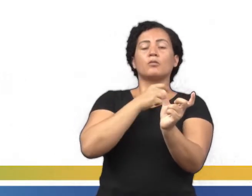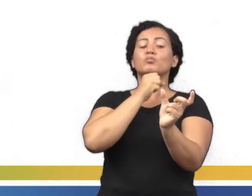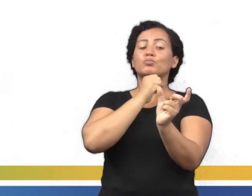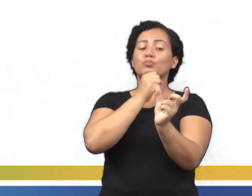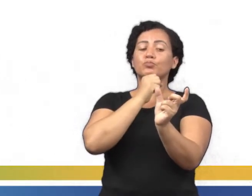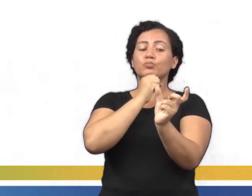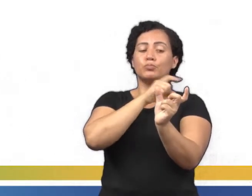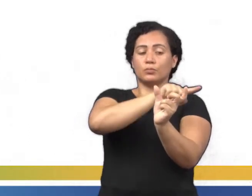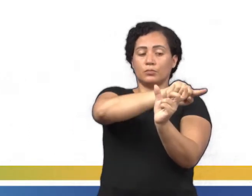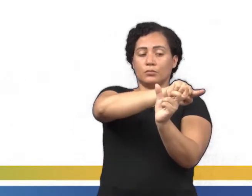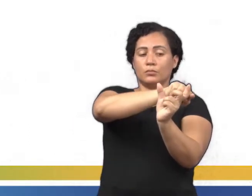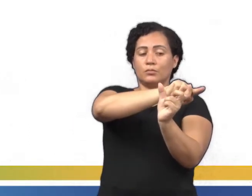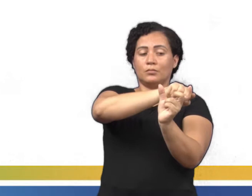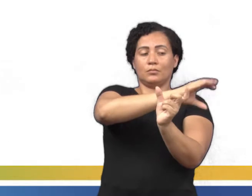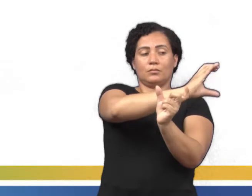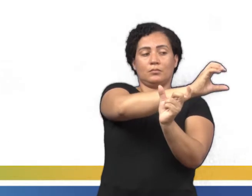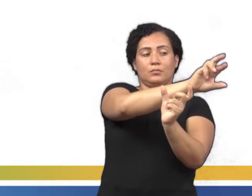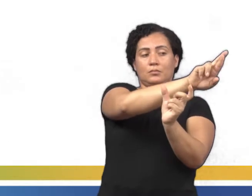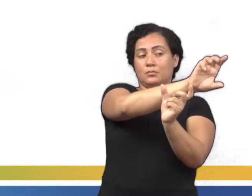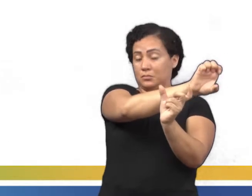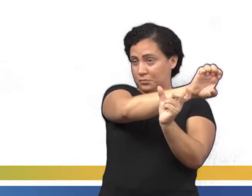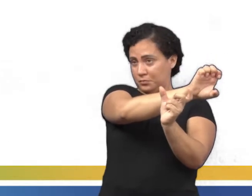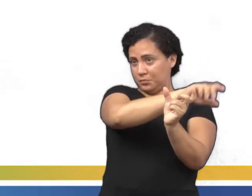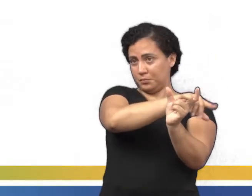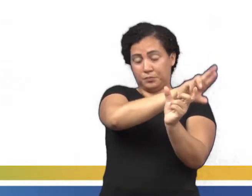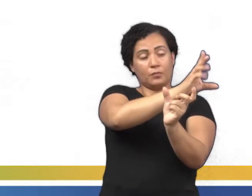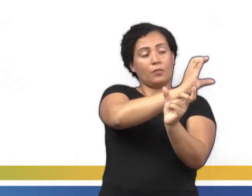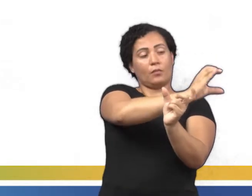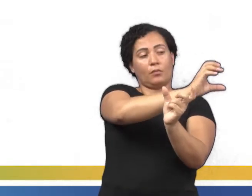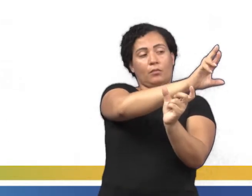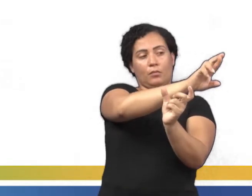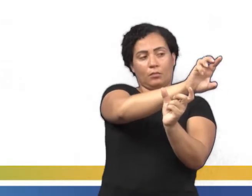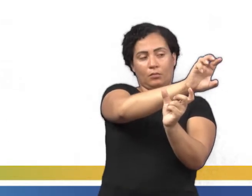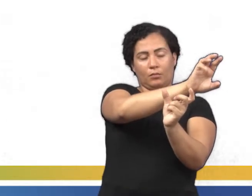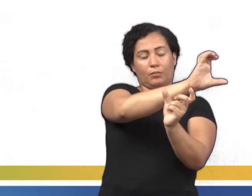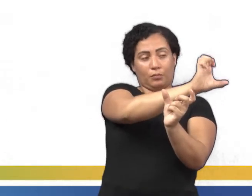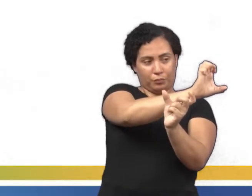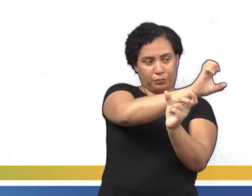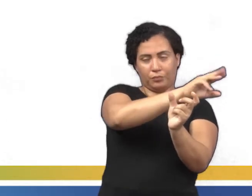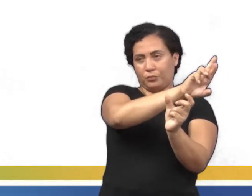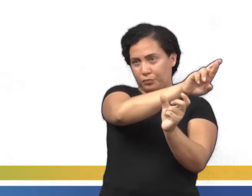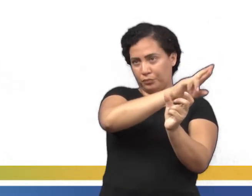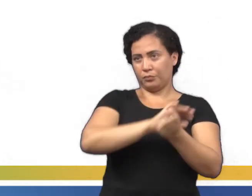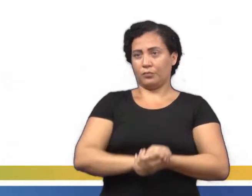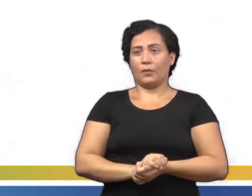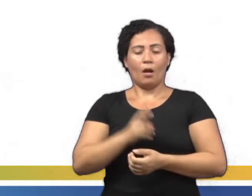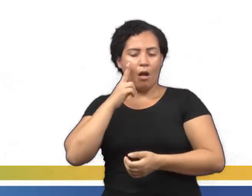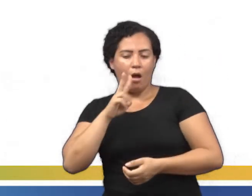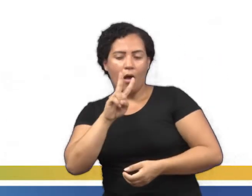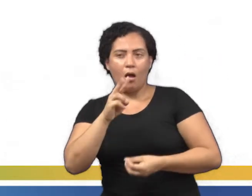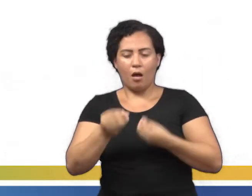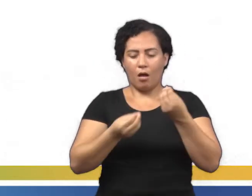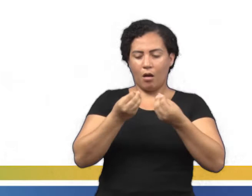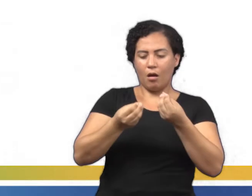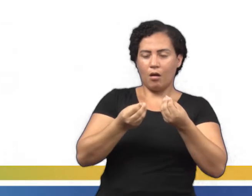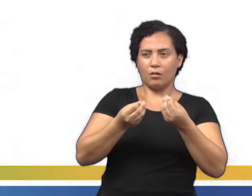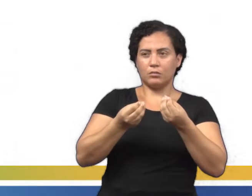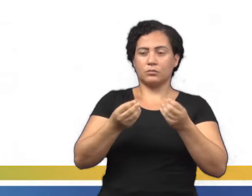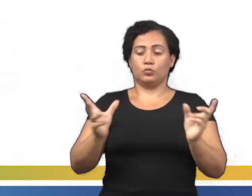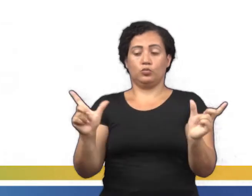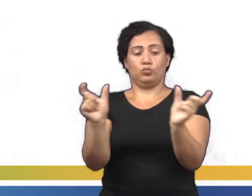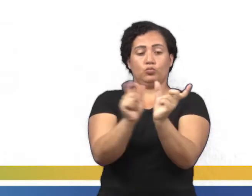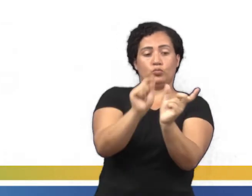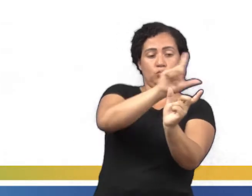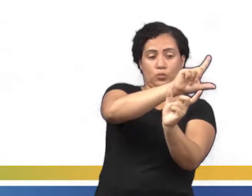meio e ser no final. Nós vimos que quando tem esse acréscimo simultâneo